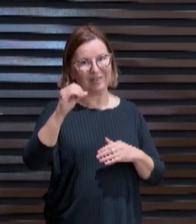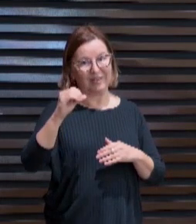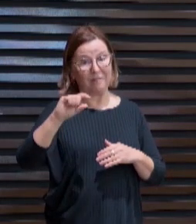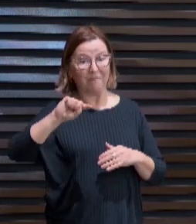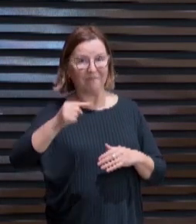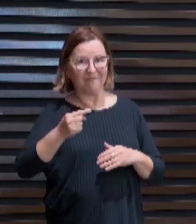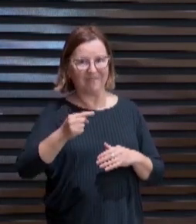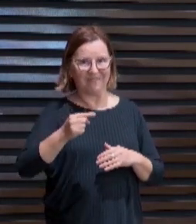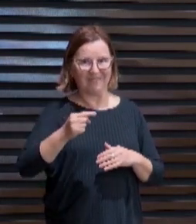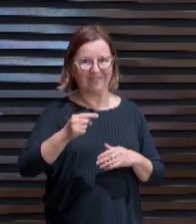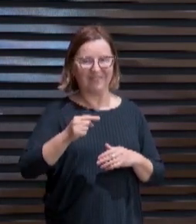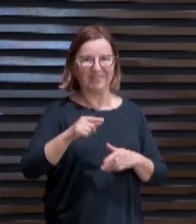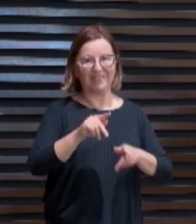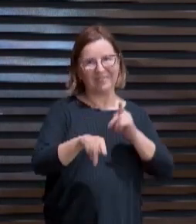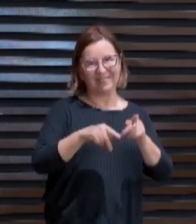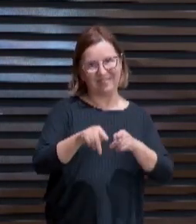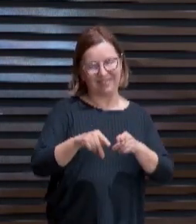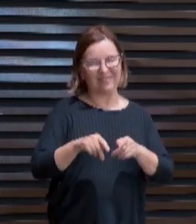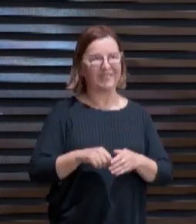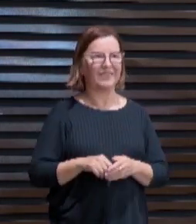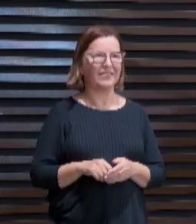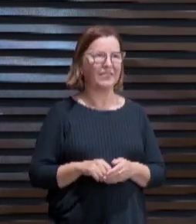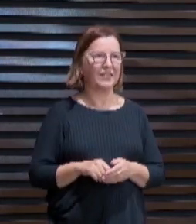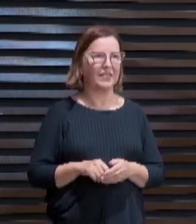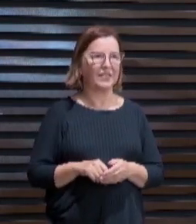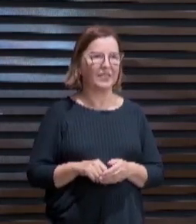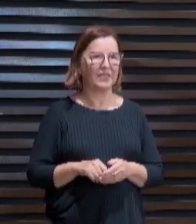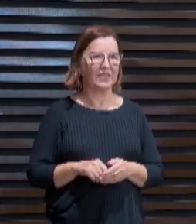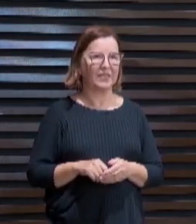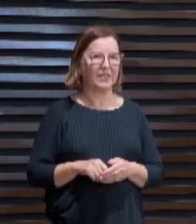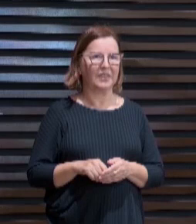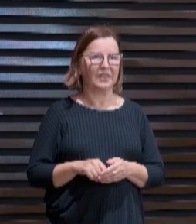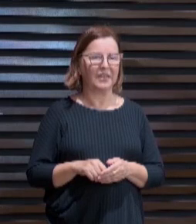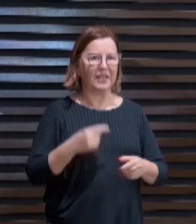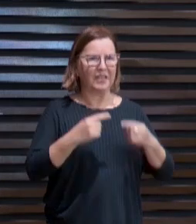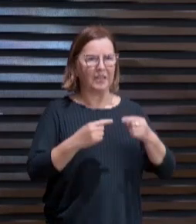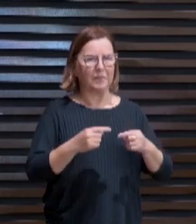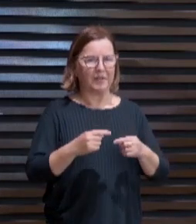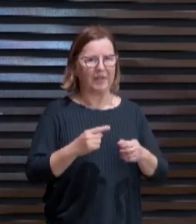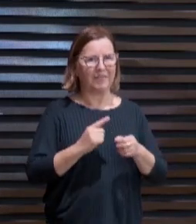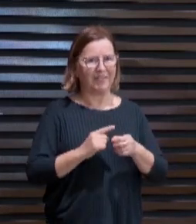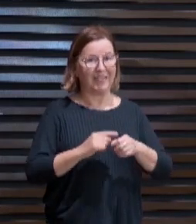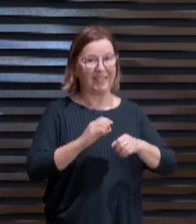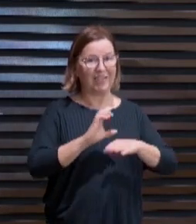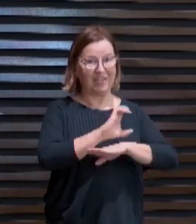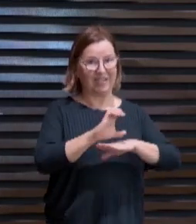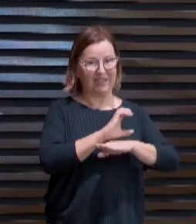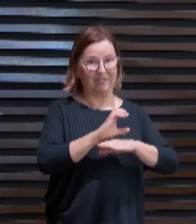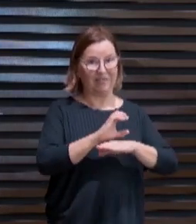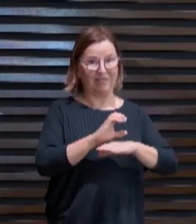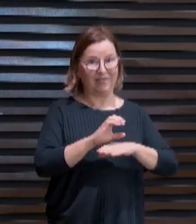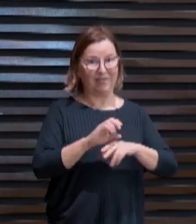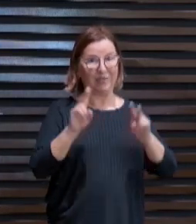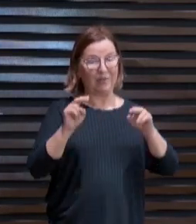Ela disputava com Éfeso o título de capital da província da Ásia Menor, né?